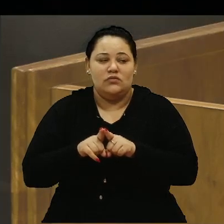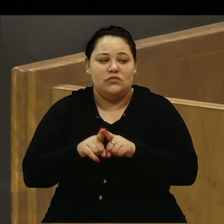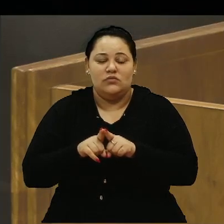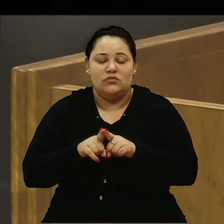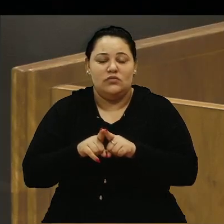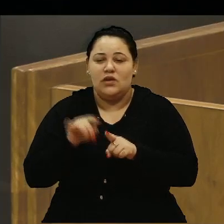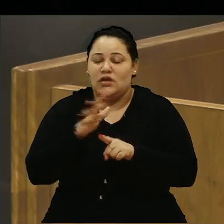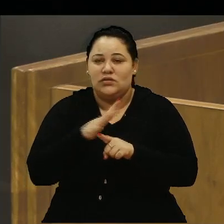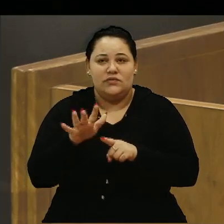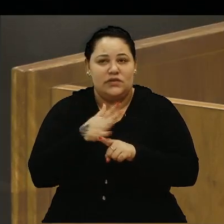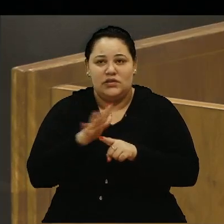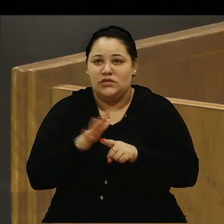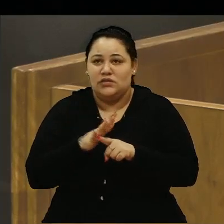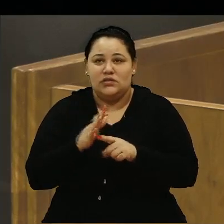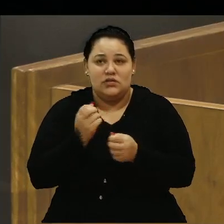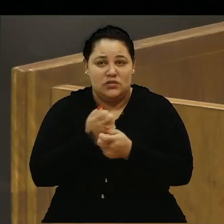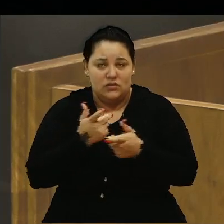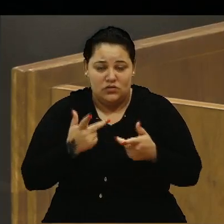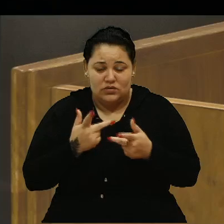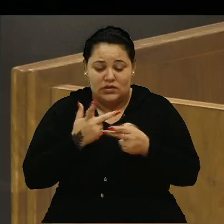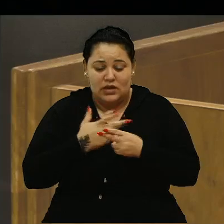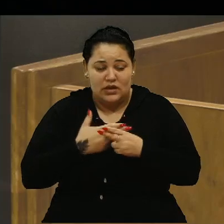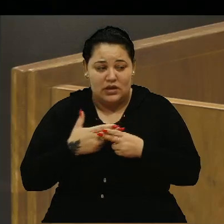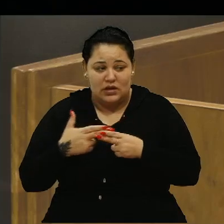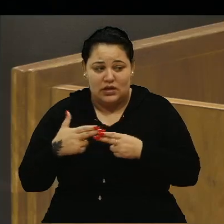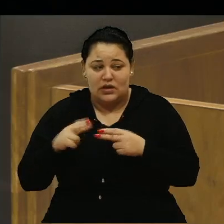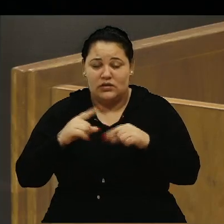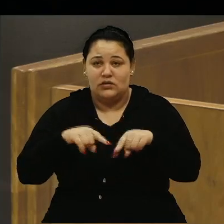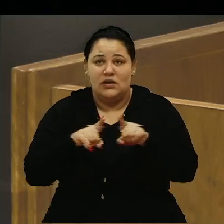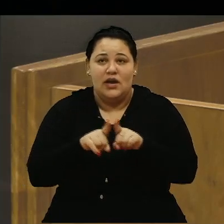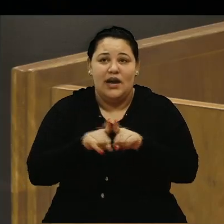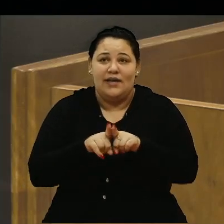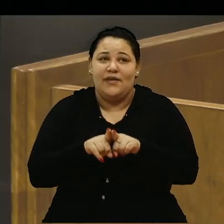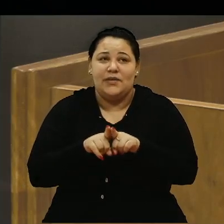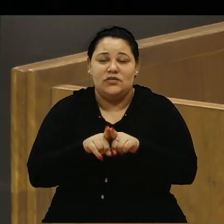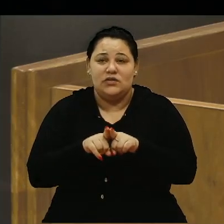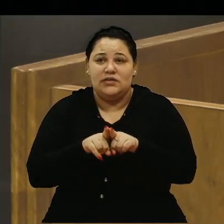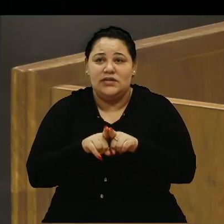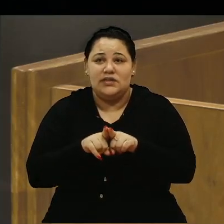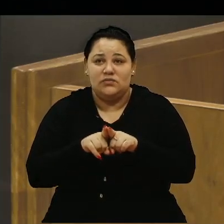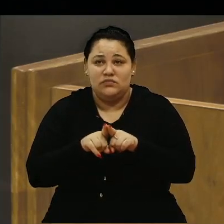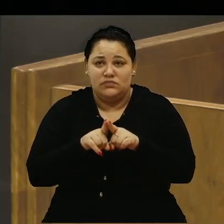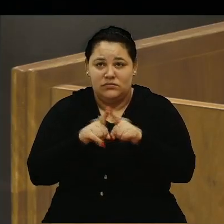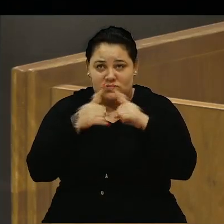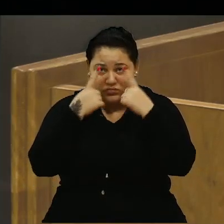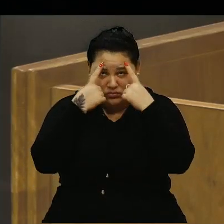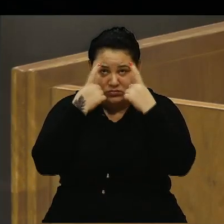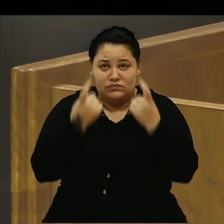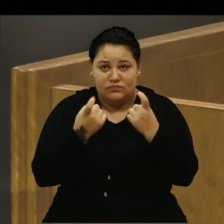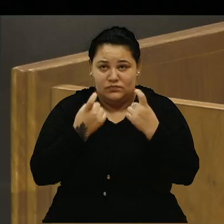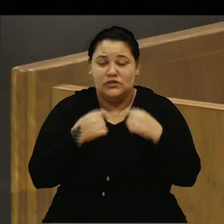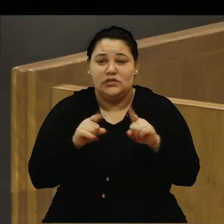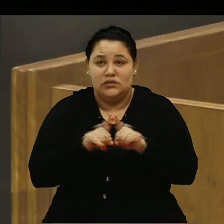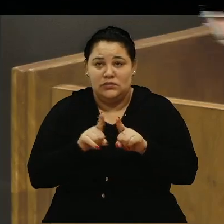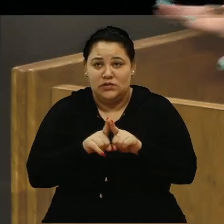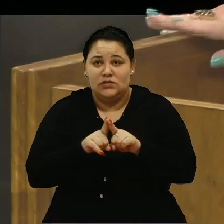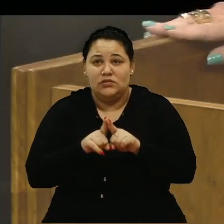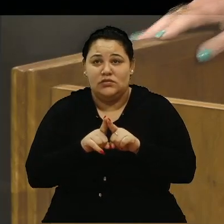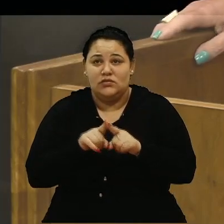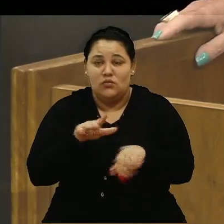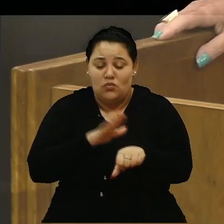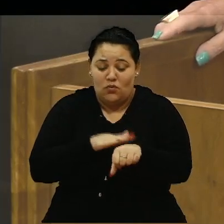vezes questões sutis que vão levando esse ciclo de violência e chega à parte final